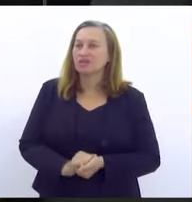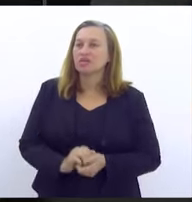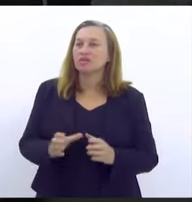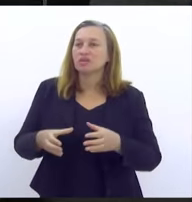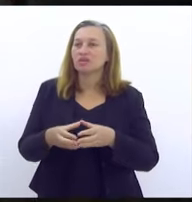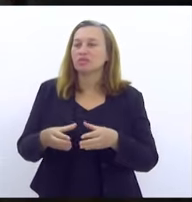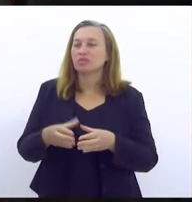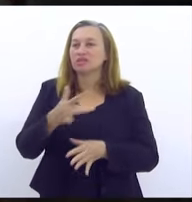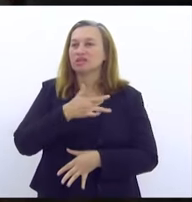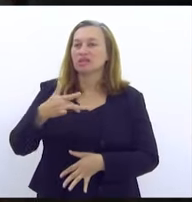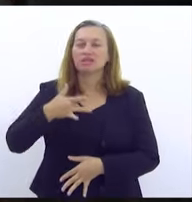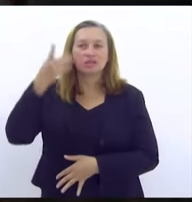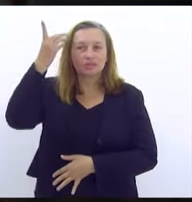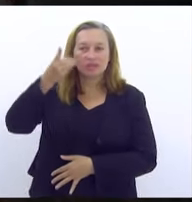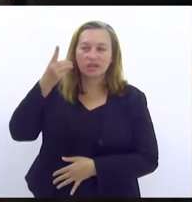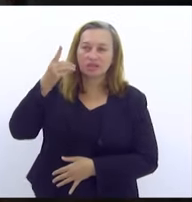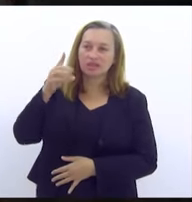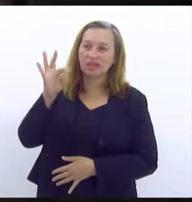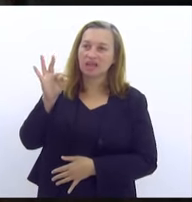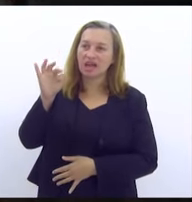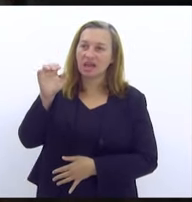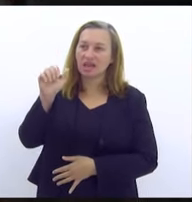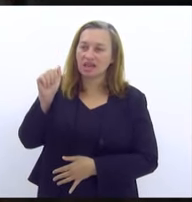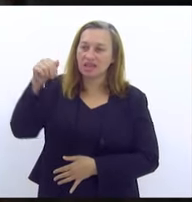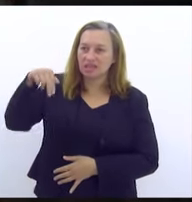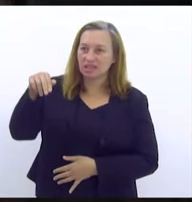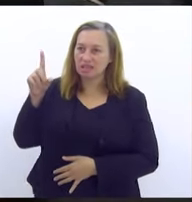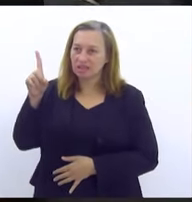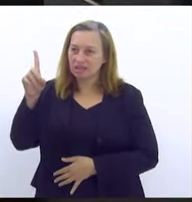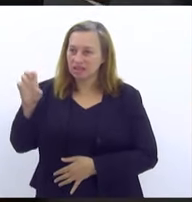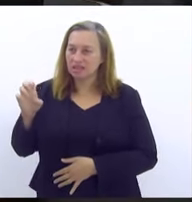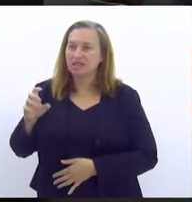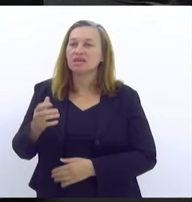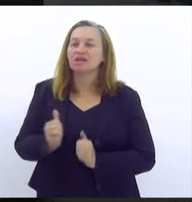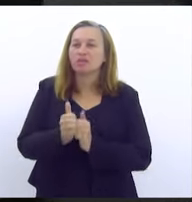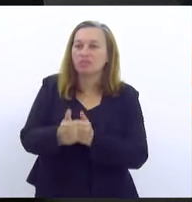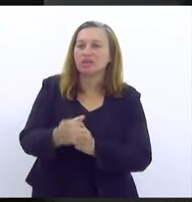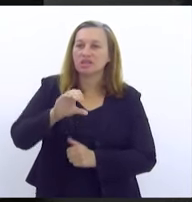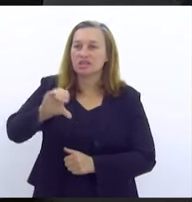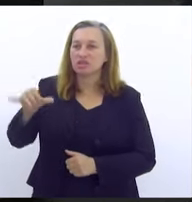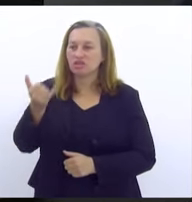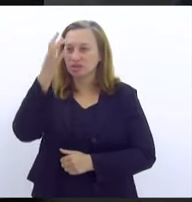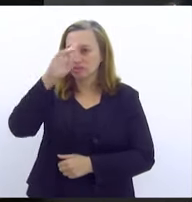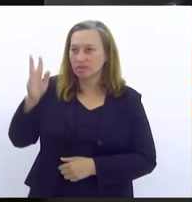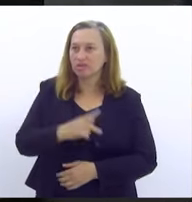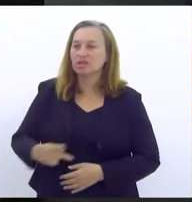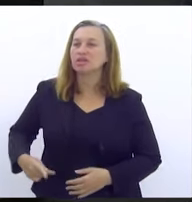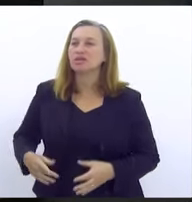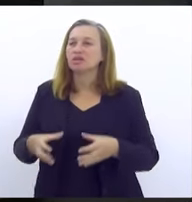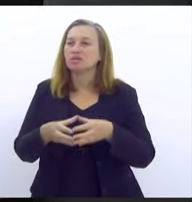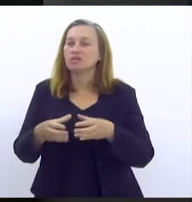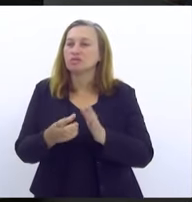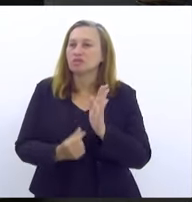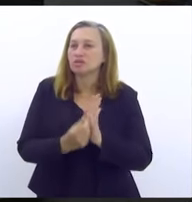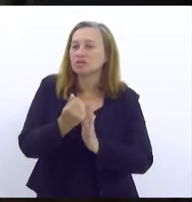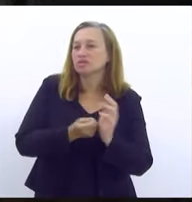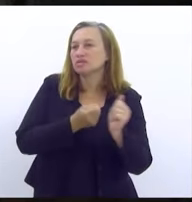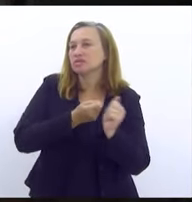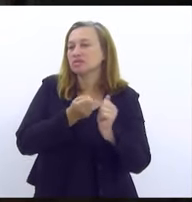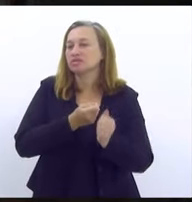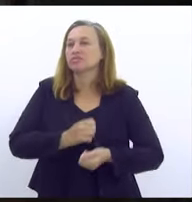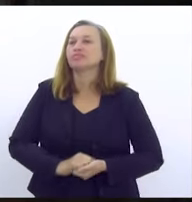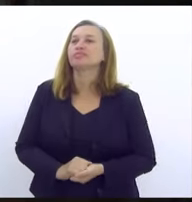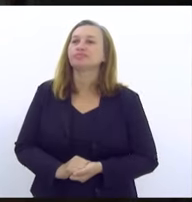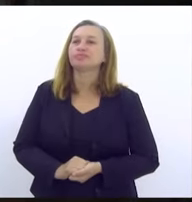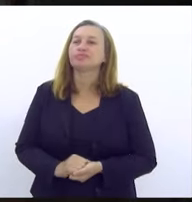de Saúde, deputado Tandy Vieira. Acompanhe a CCJ, presidente. Pela Comissão de Orçamento, Finanças, Fiscalização